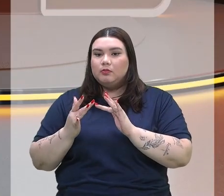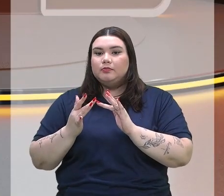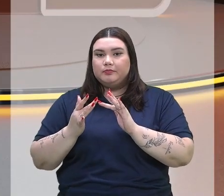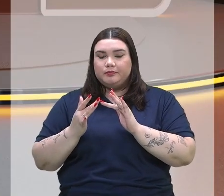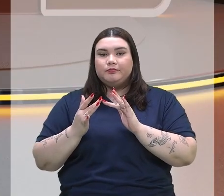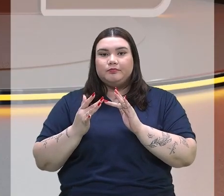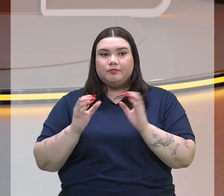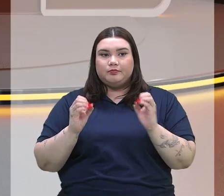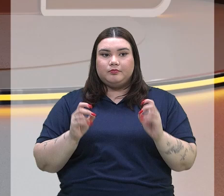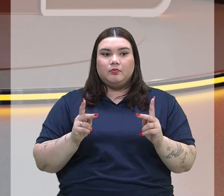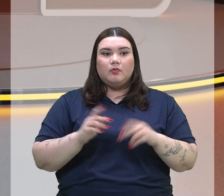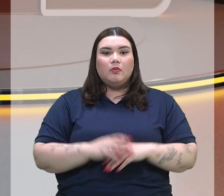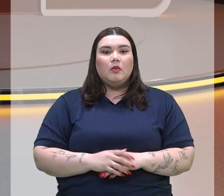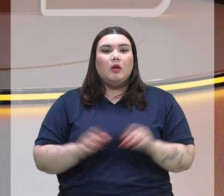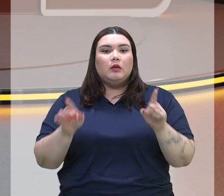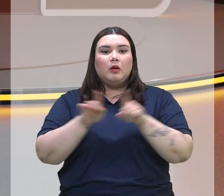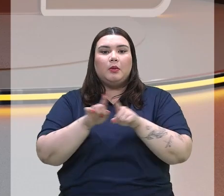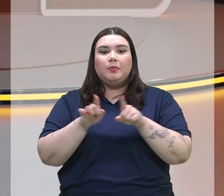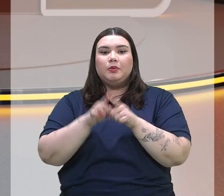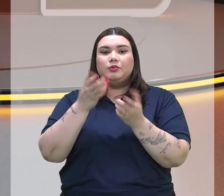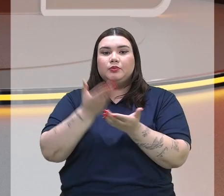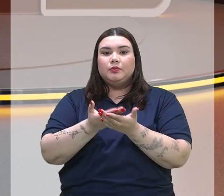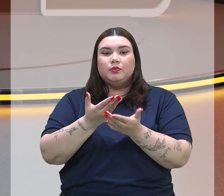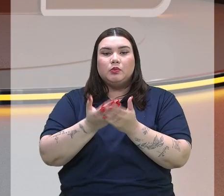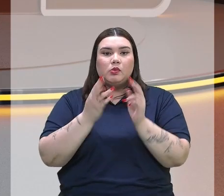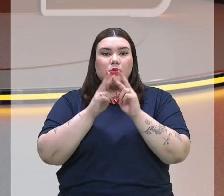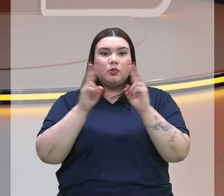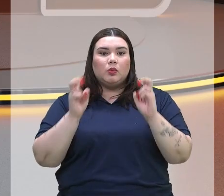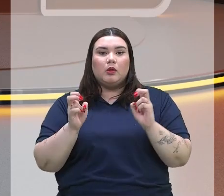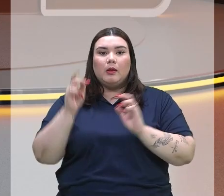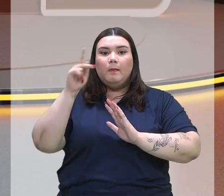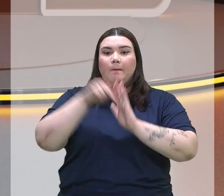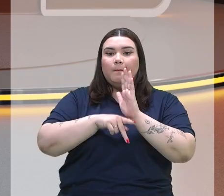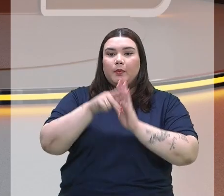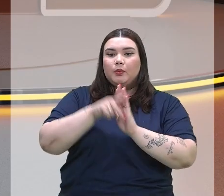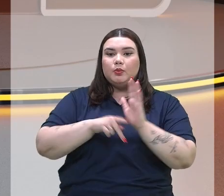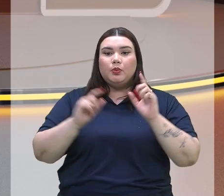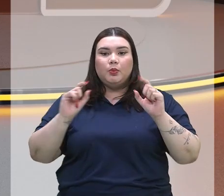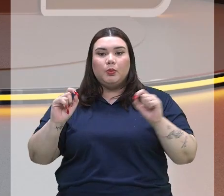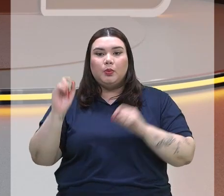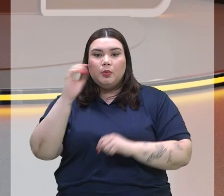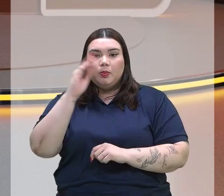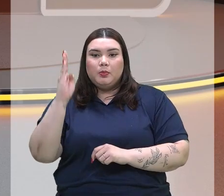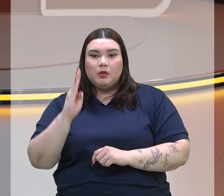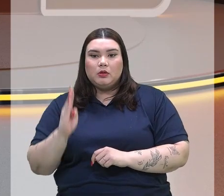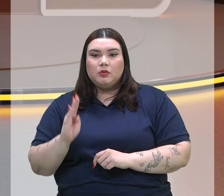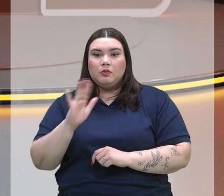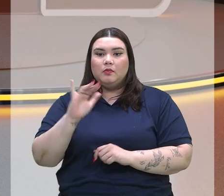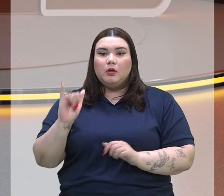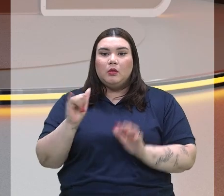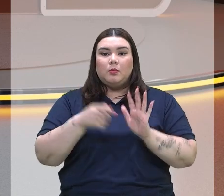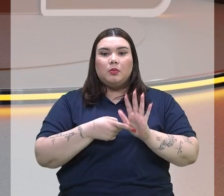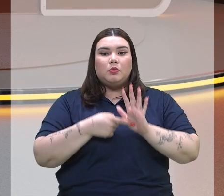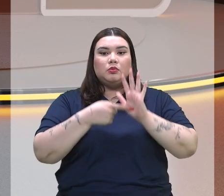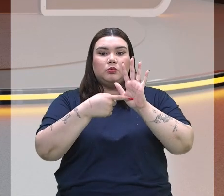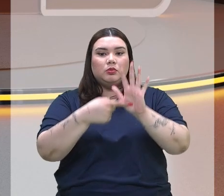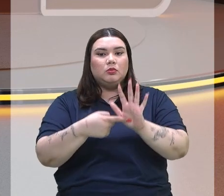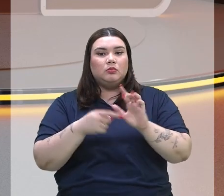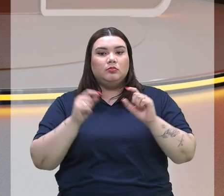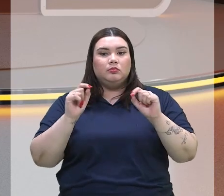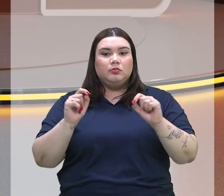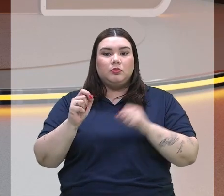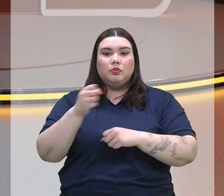Agora, também a gente vai estudar sobre os projetos, né, o que o Brasil ele vai colocar para a gente aí, né, ainda